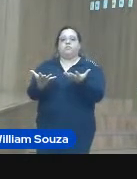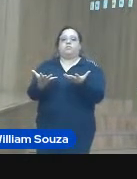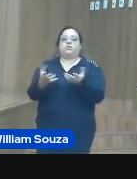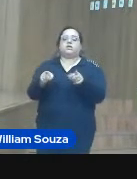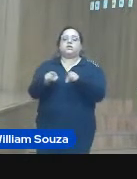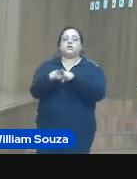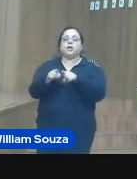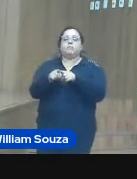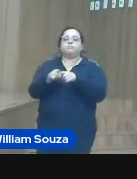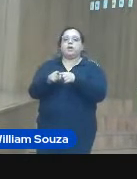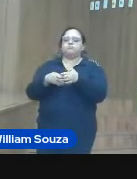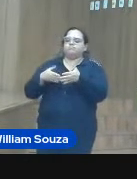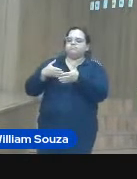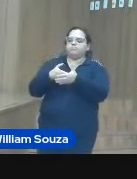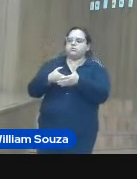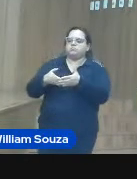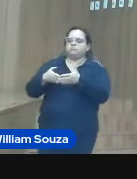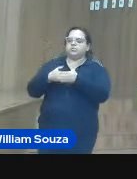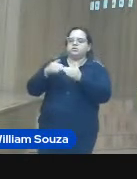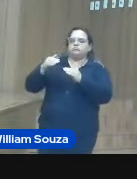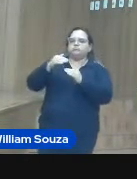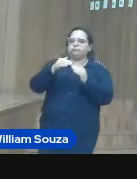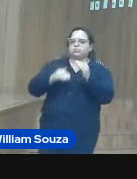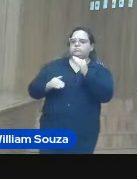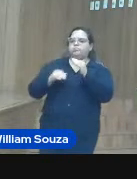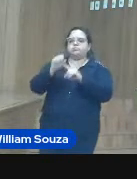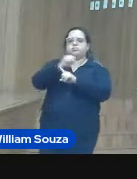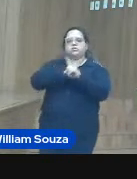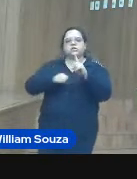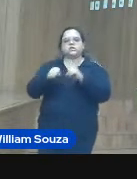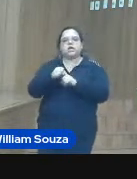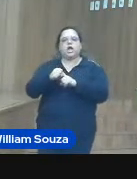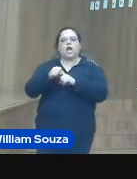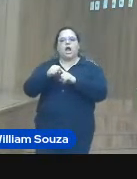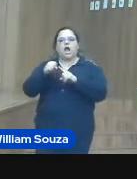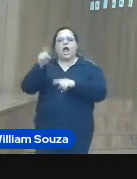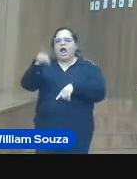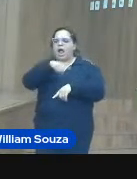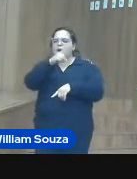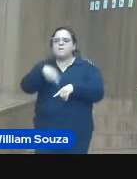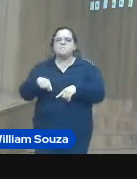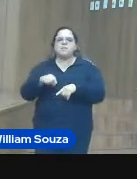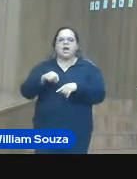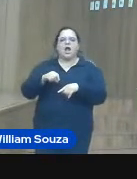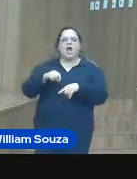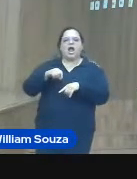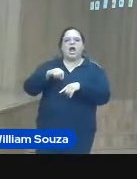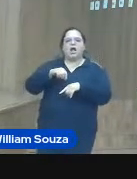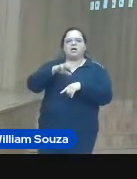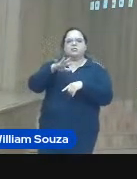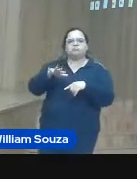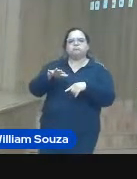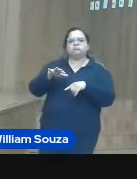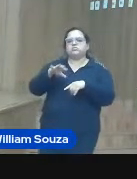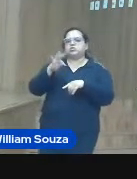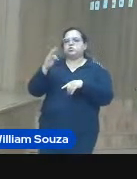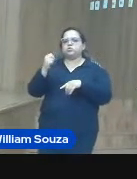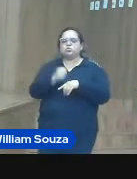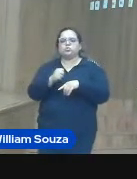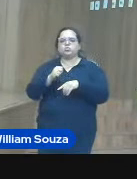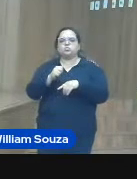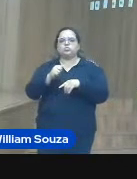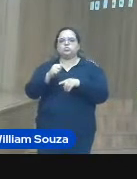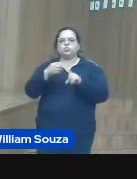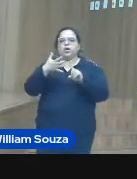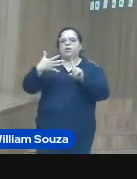desigualdade social, combater o racismo, a homofobia, a misoginia, o desrespeito às diferenças, com o